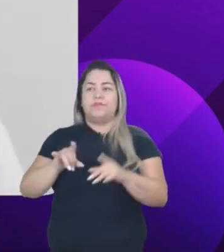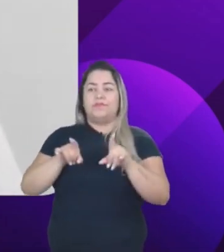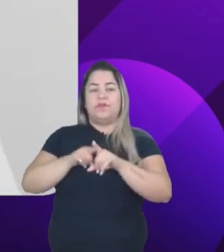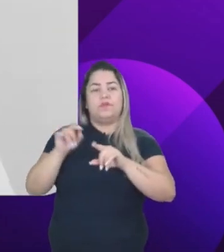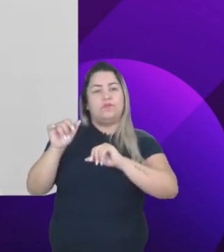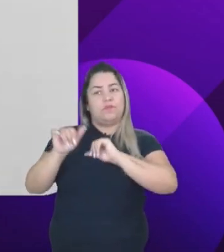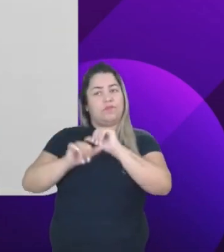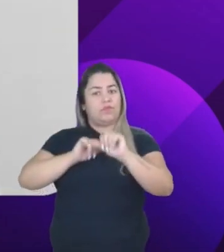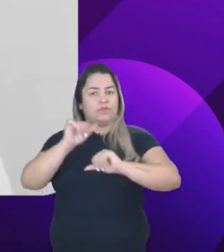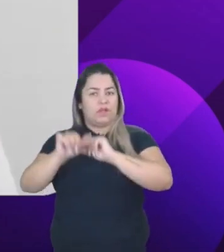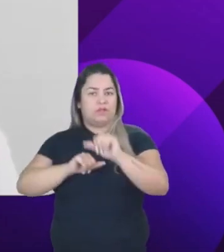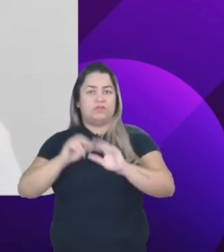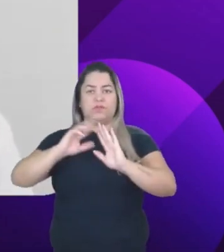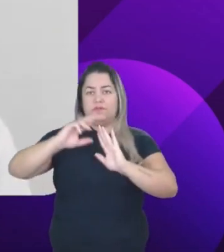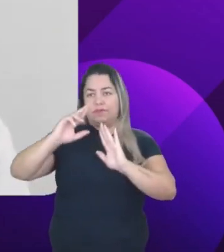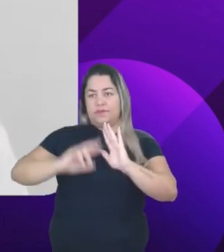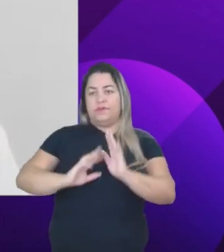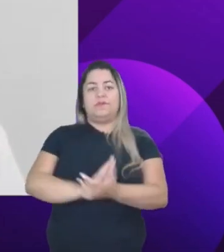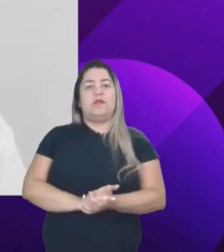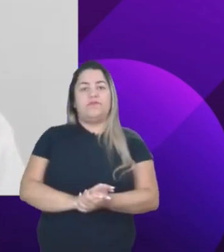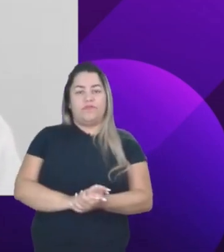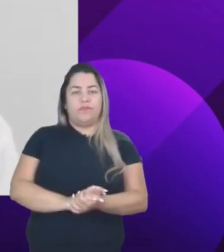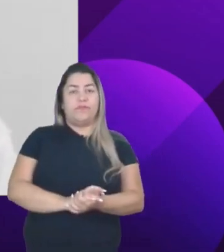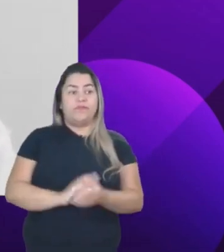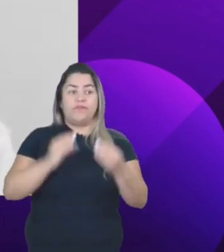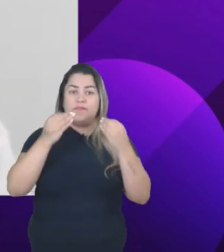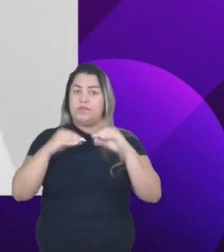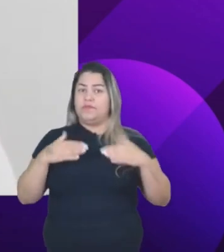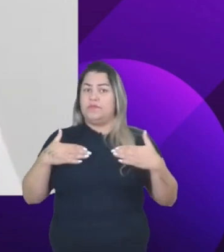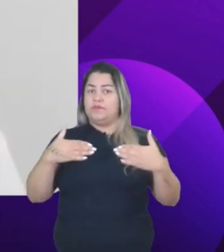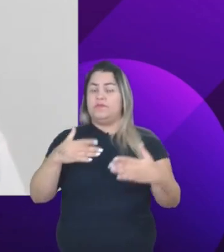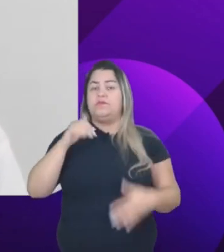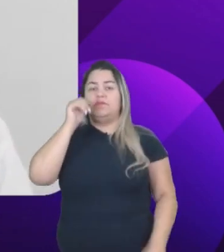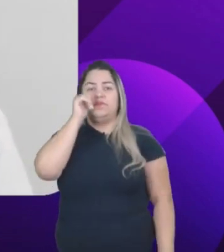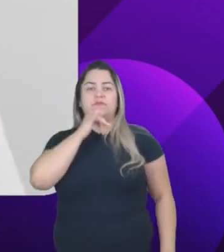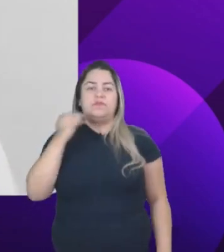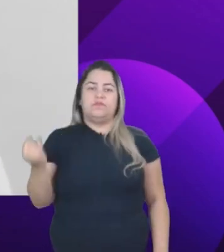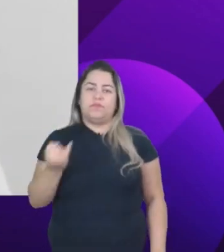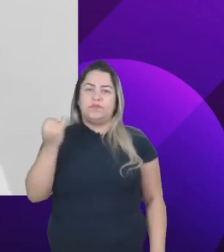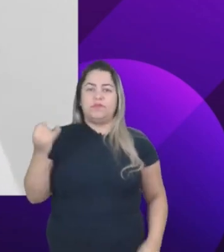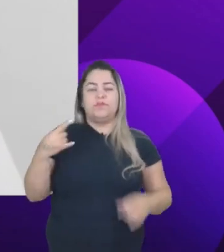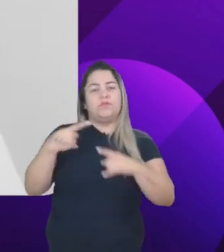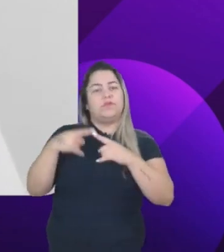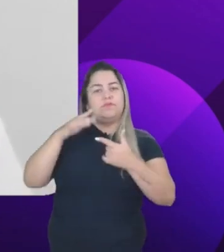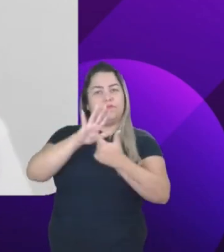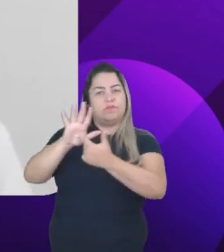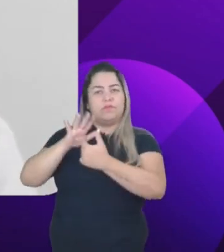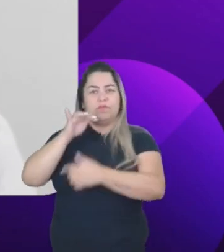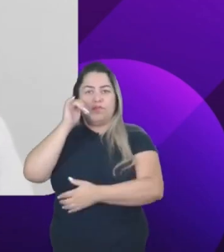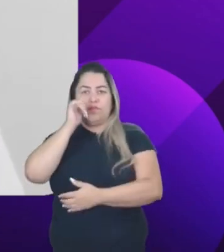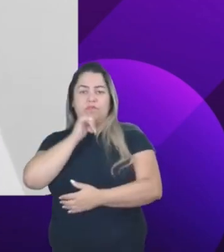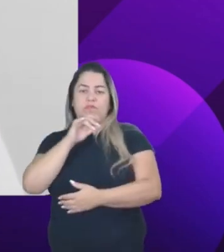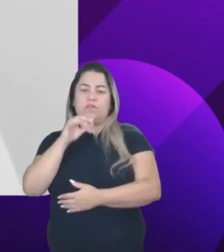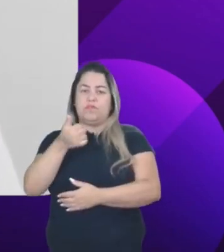erradicado. E esse relatório, gente, que foi lançado pelo Ministério das Mulheres, foi muito importante, porque ele mostrou que as mulheres